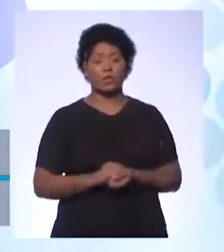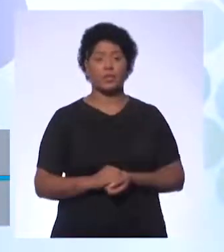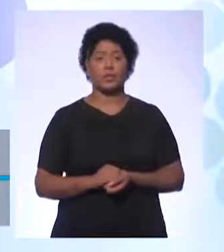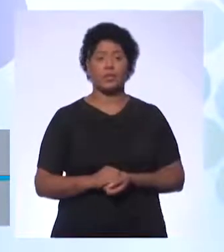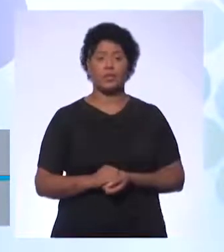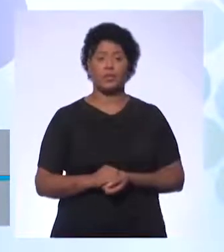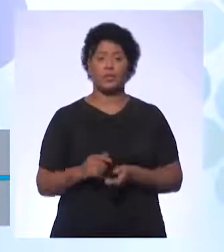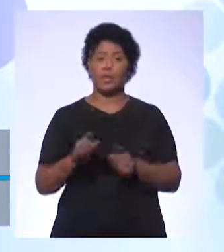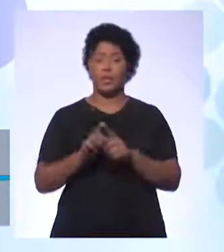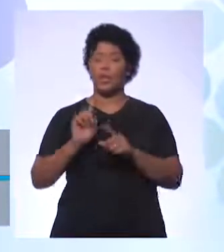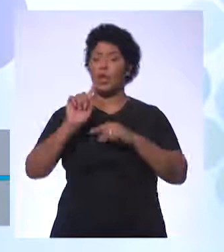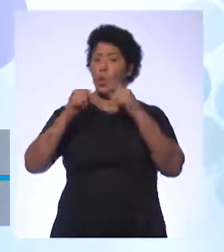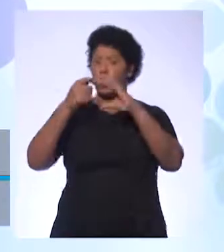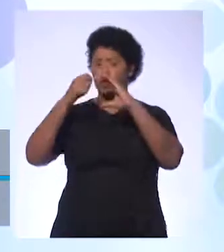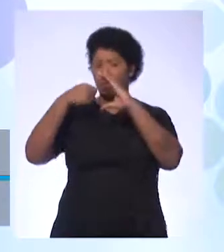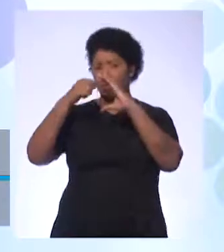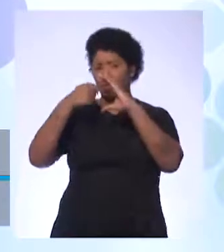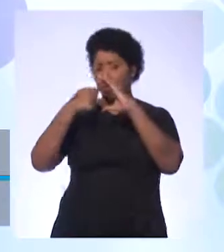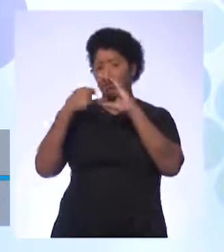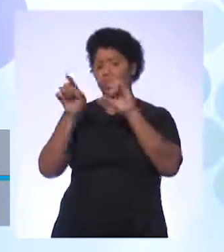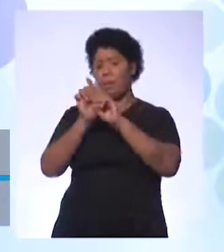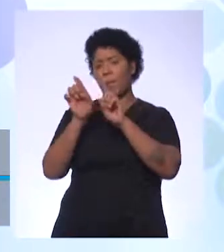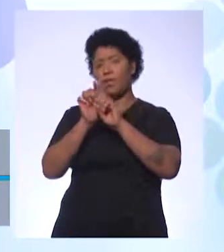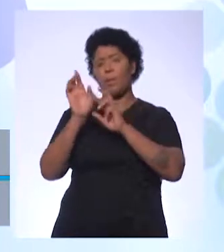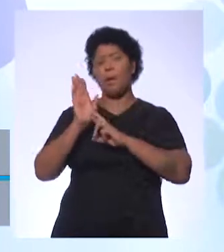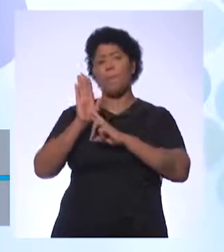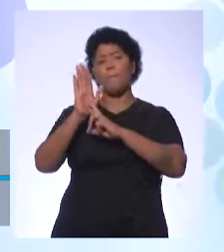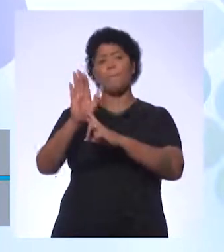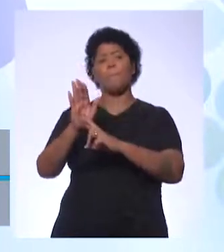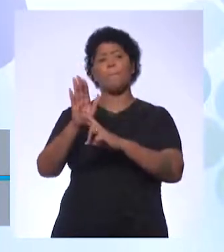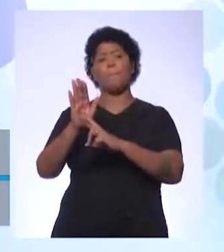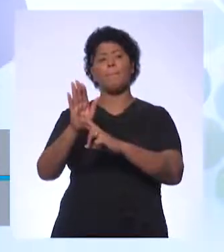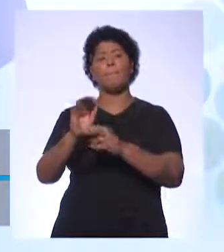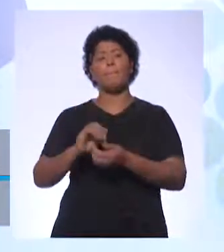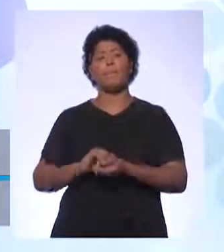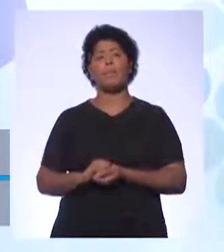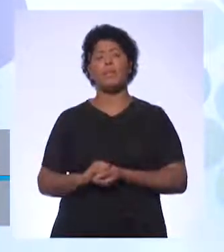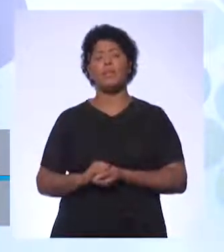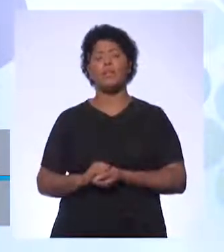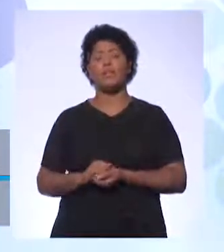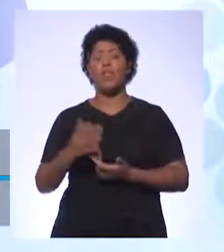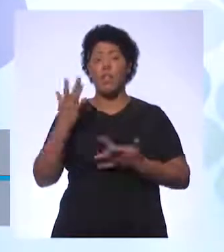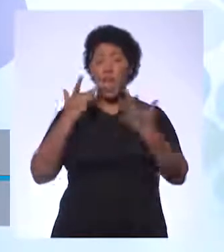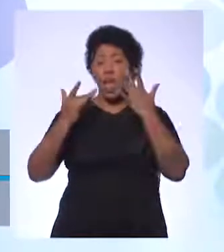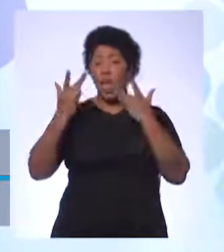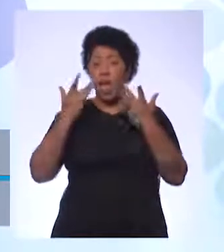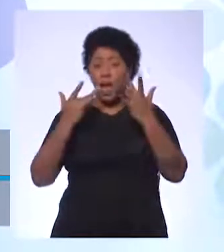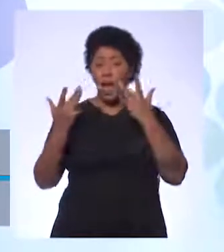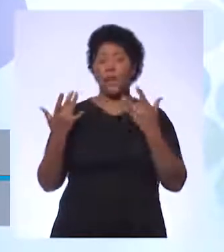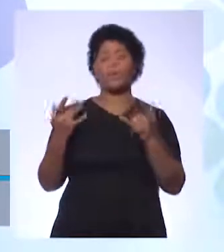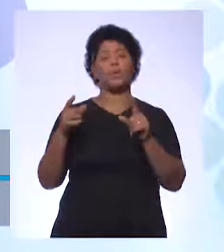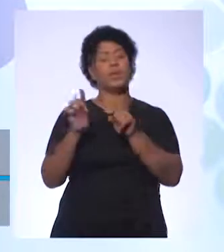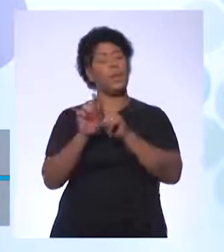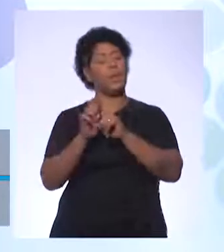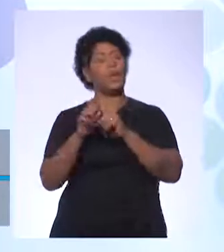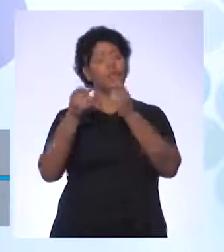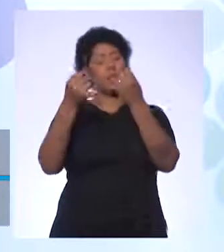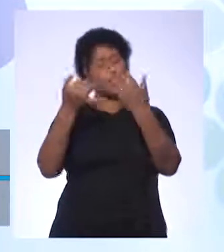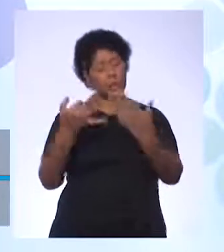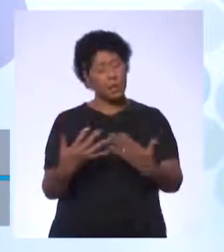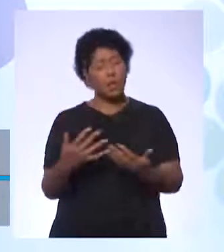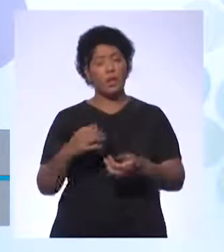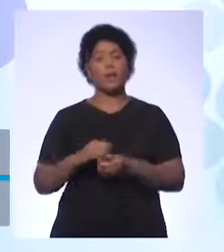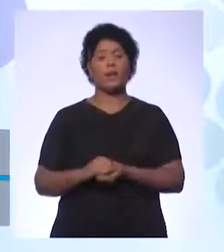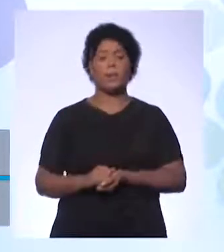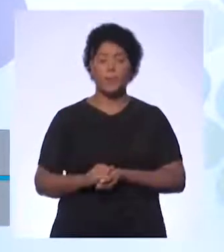para vocês analisarem, que também tem uma apresentação através de teatro de fantoches, dessa mesma obra. Também pode ser